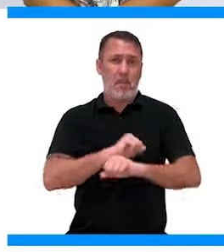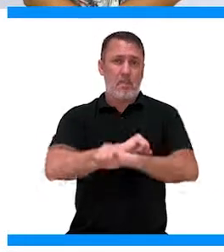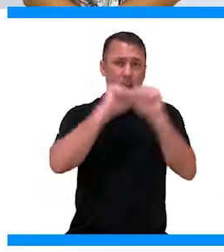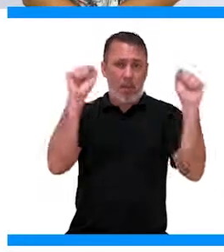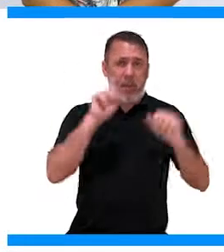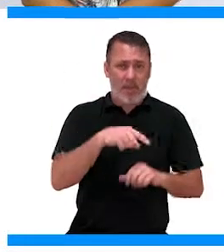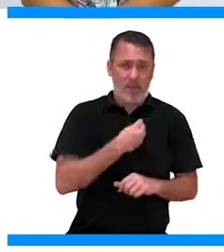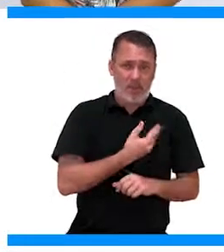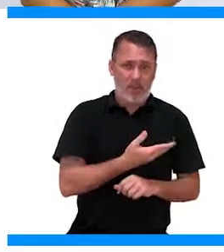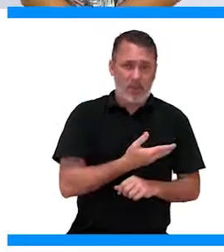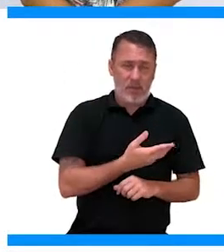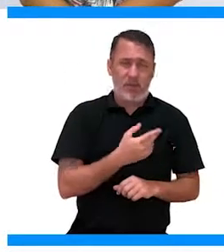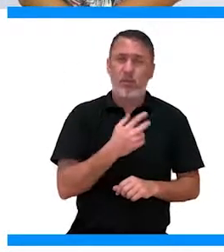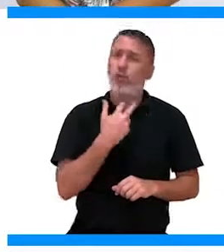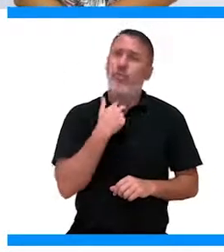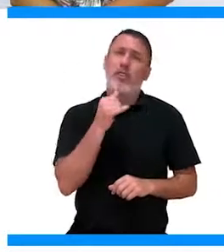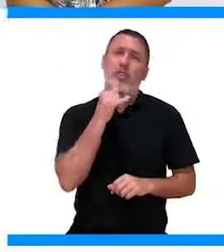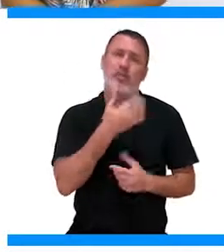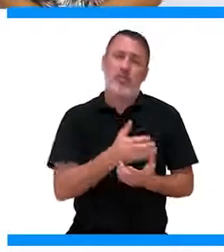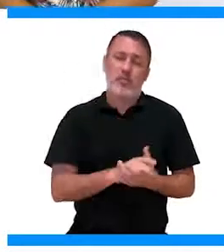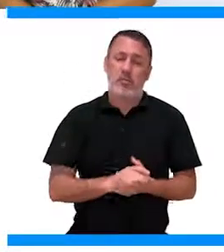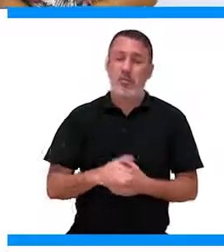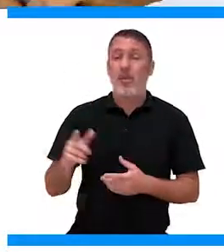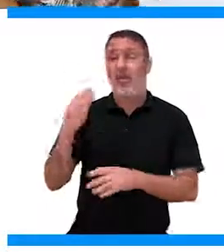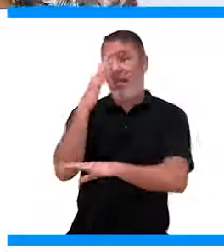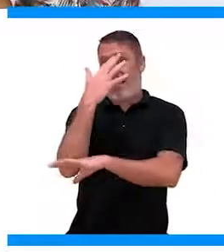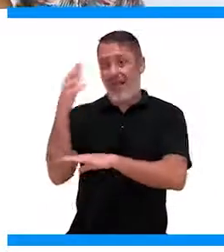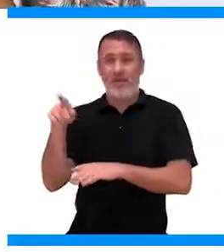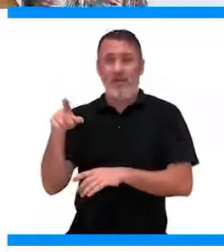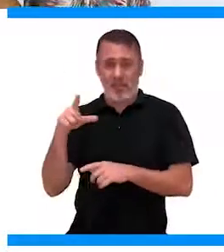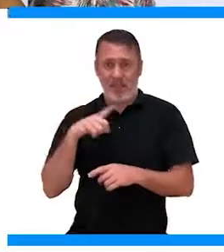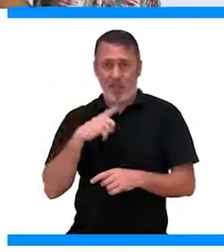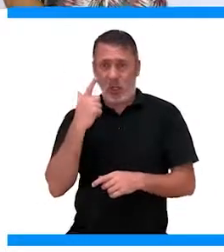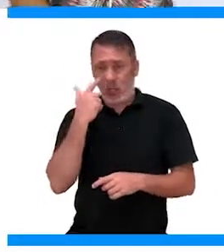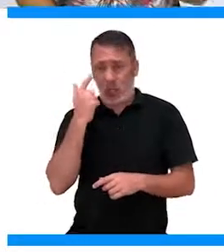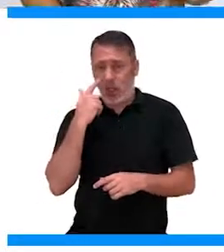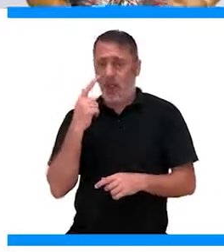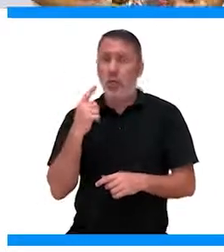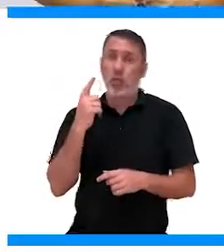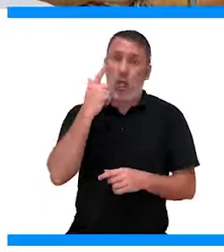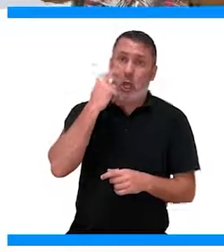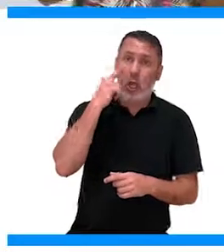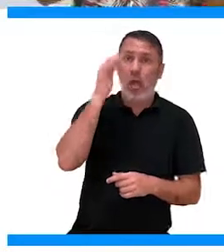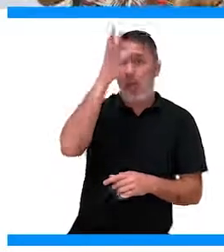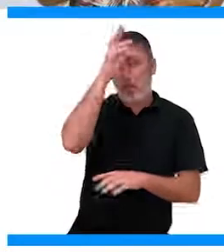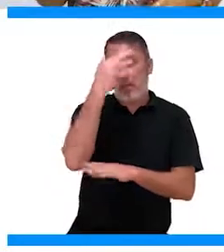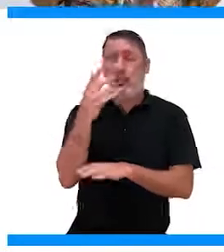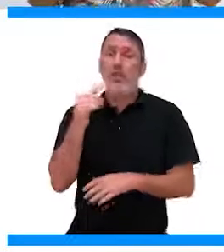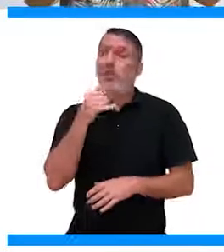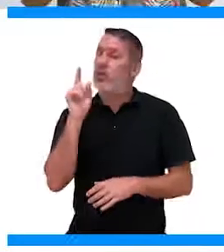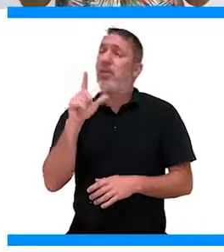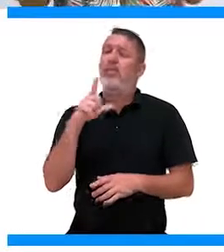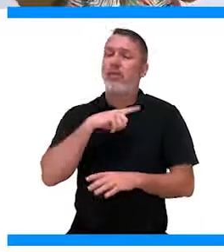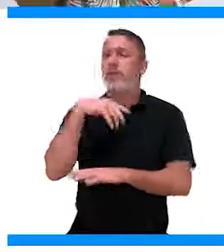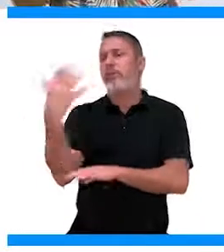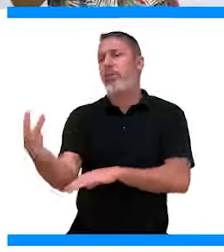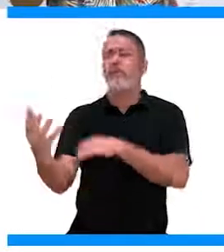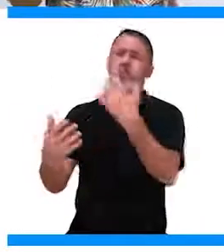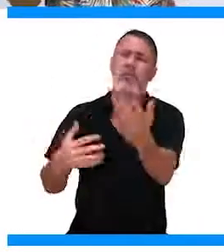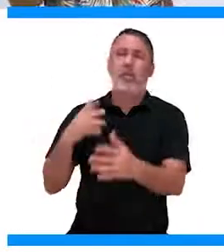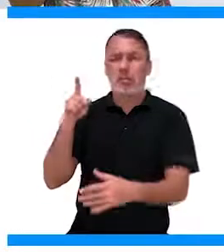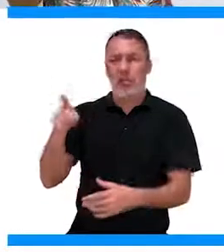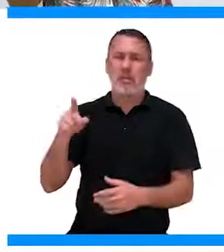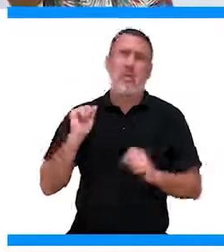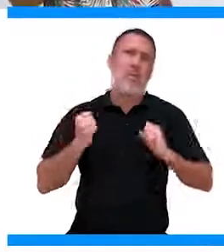para ser triste, né? E a Amazônia também ela não chora, ela pode estar desmatada, né? Mas ela não chora, não fica triste, não